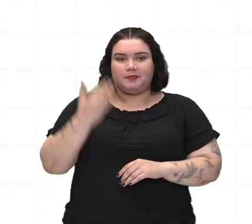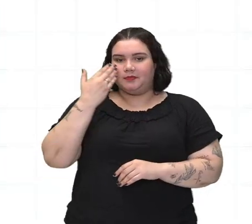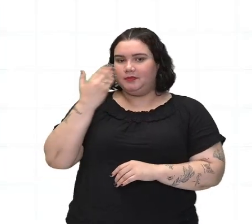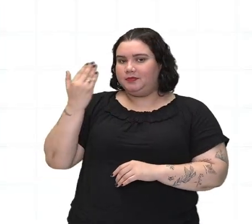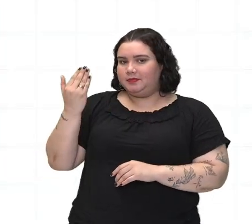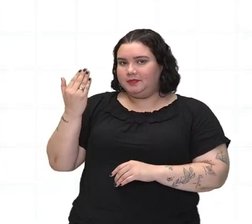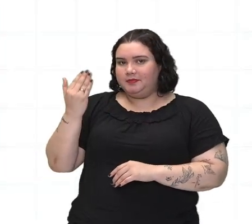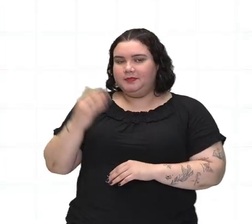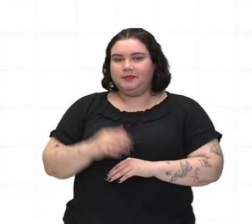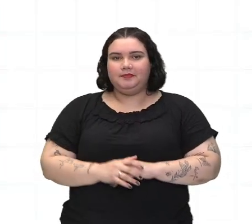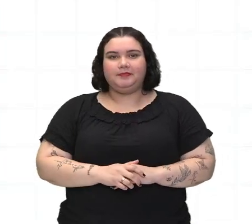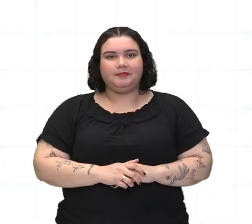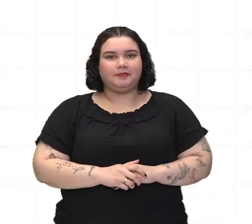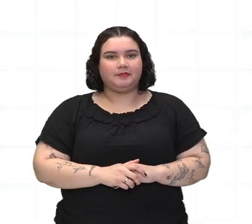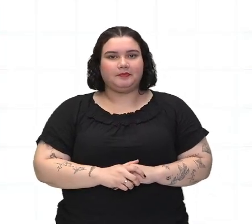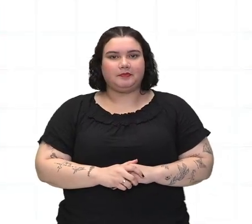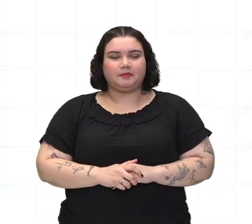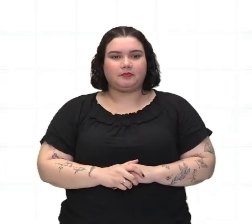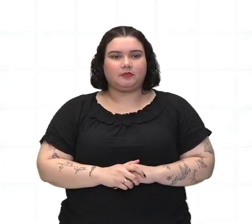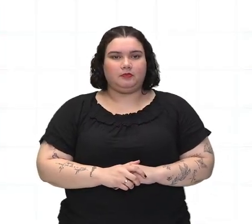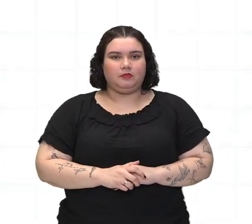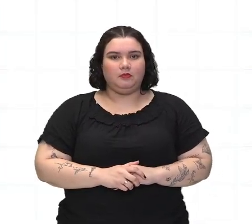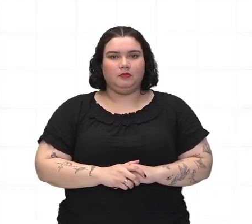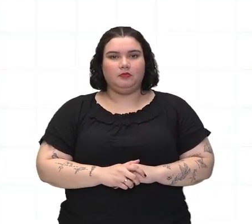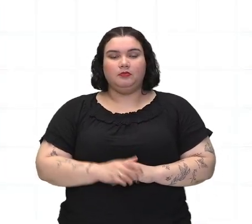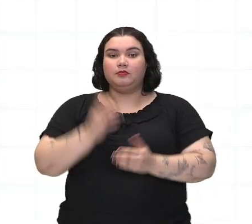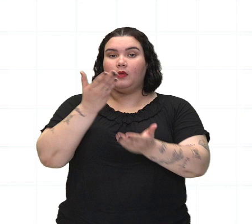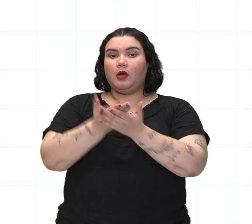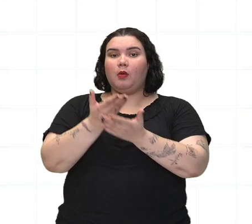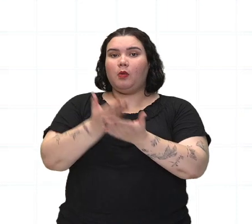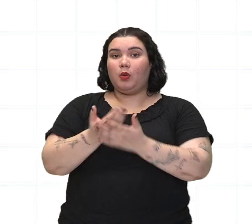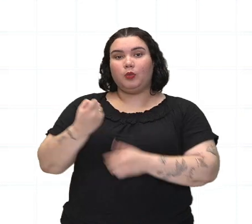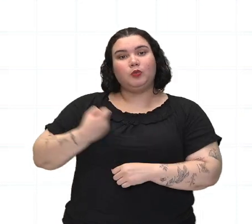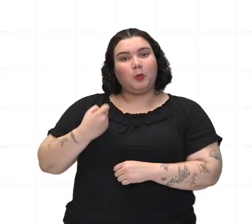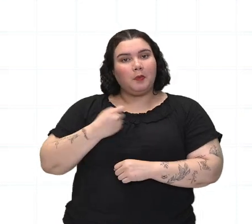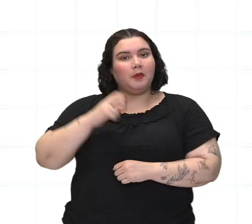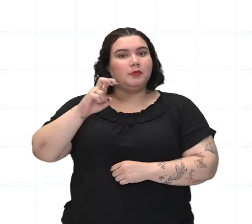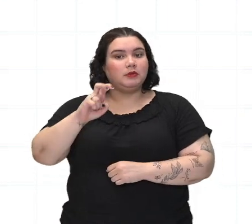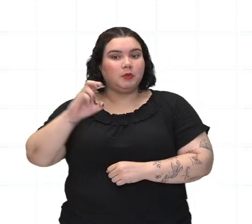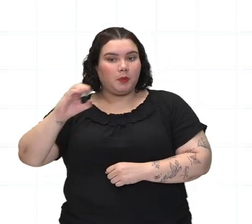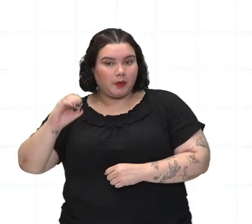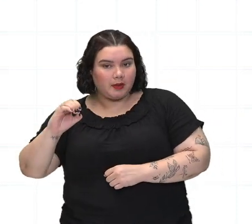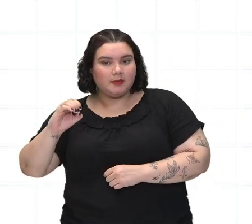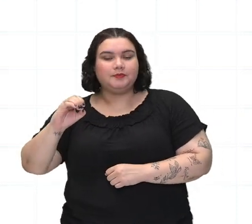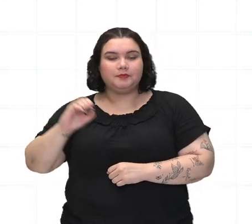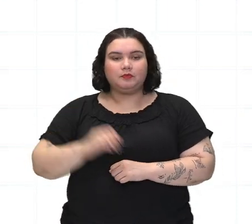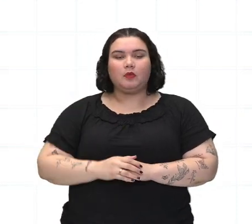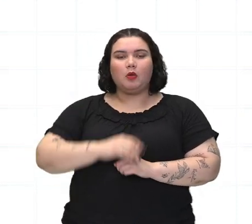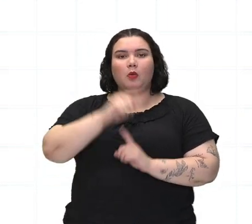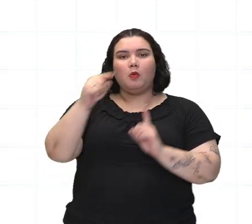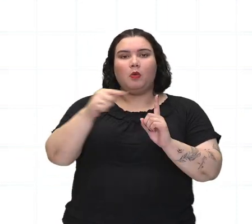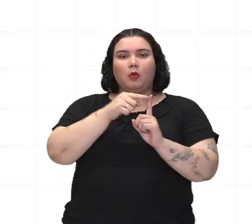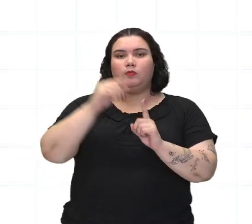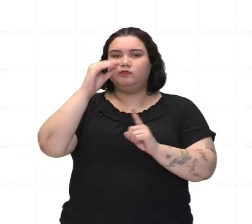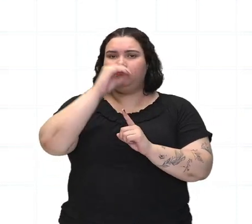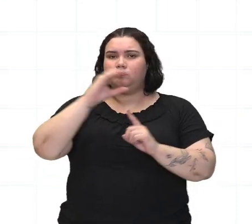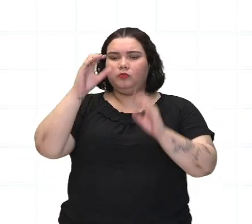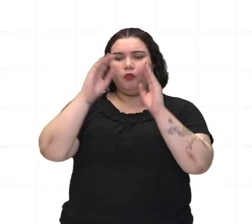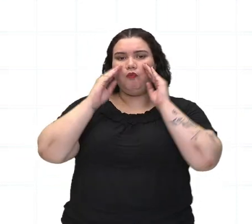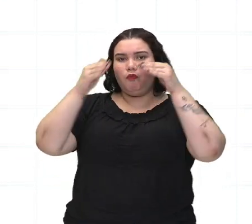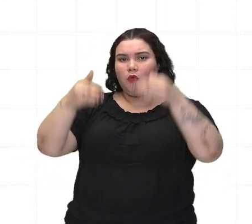Acompanhe aí na tela. Temos aí, aula 50, objeto de